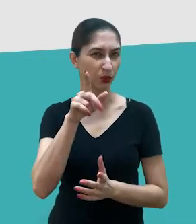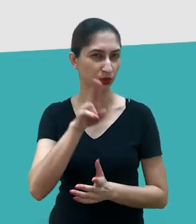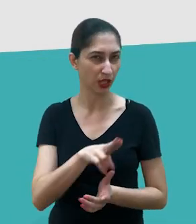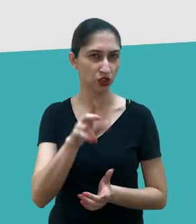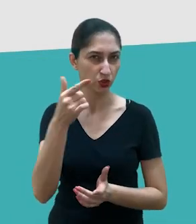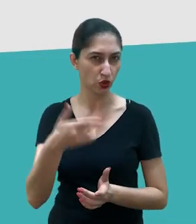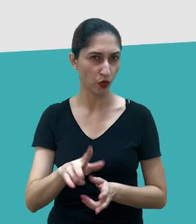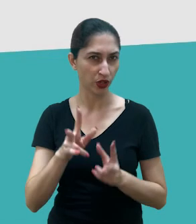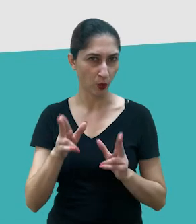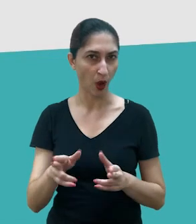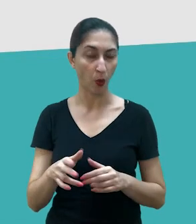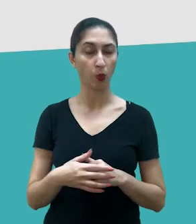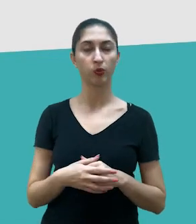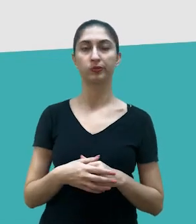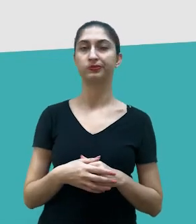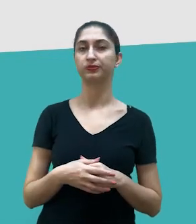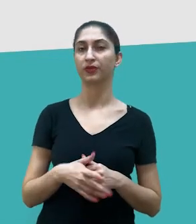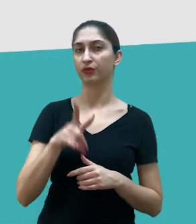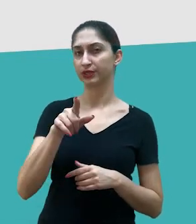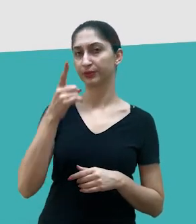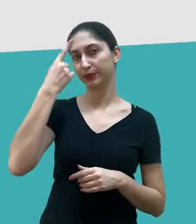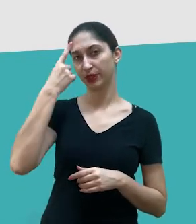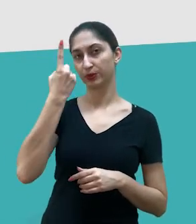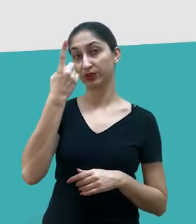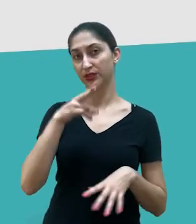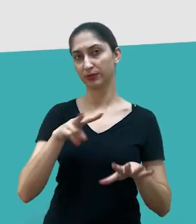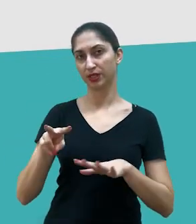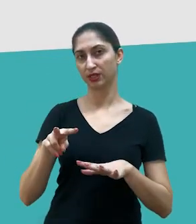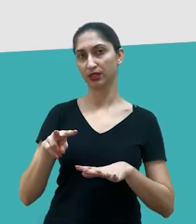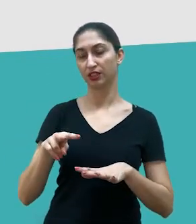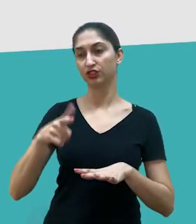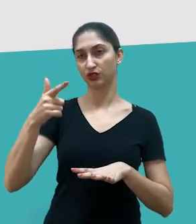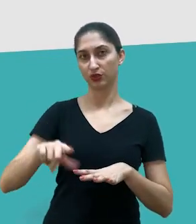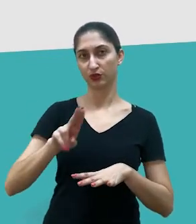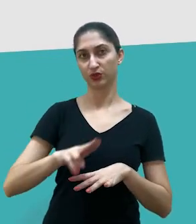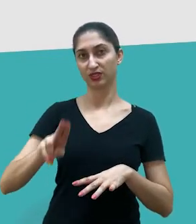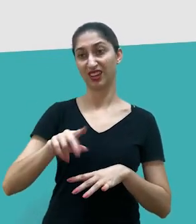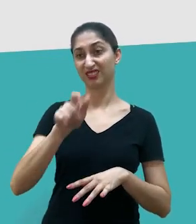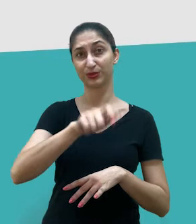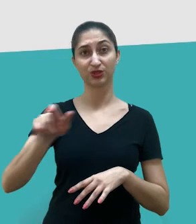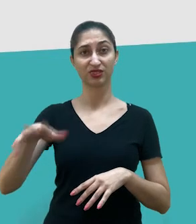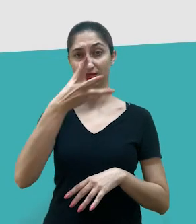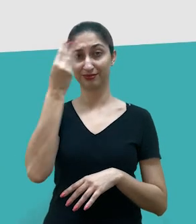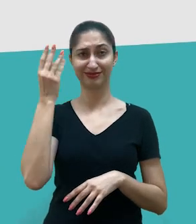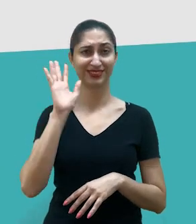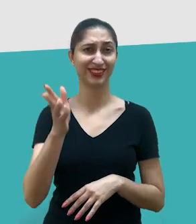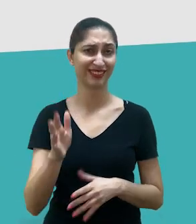você faz? Programa para daqui a uma semana usar de novo, ninguém vai nem lembrar que você usou. E aí você